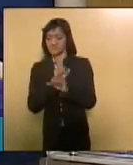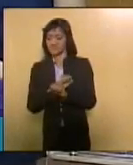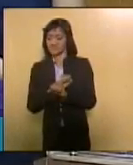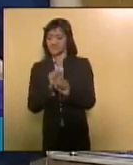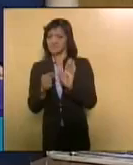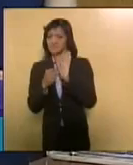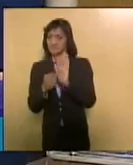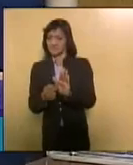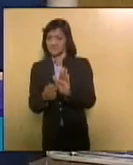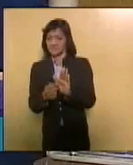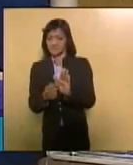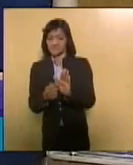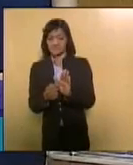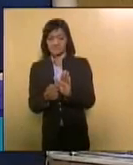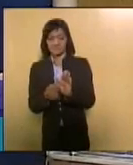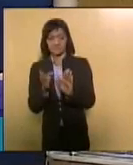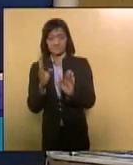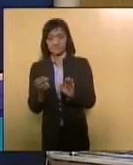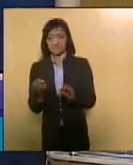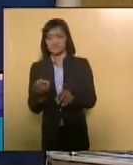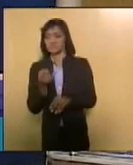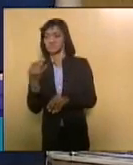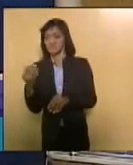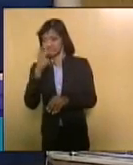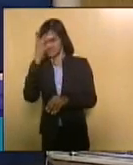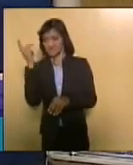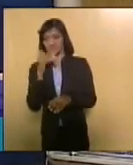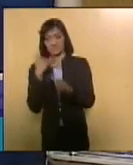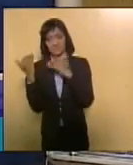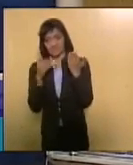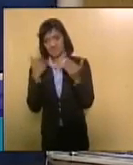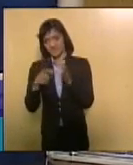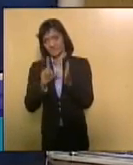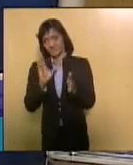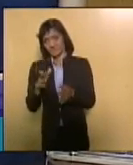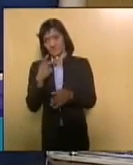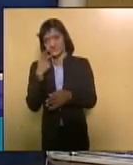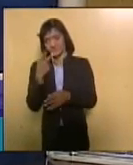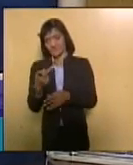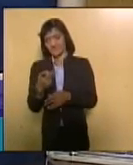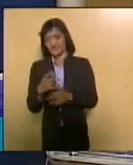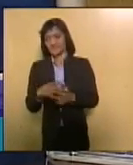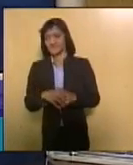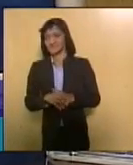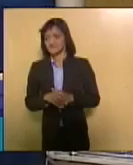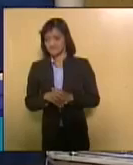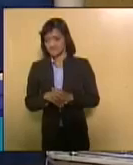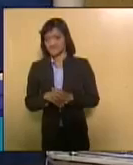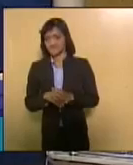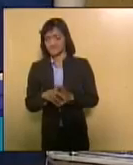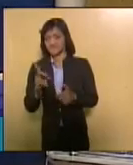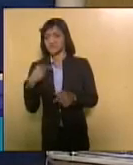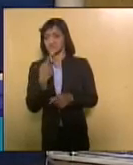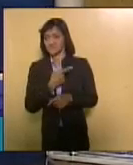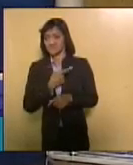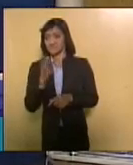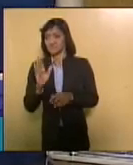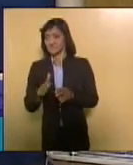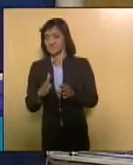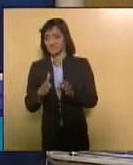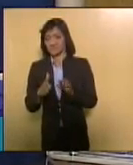anterior né da das txas de homicídio por regiões que nós já falamos e Aqui nós fizemos uma